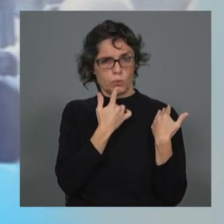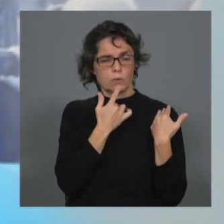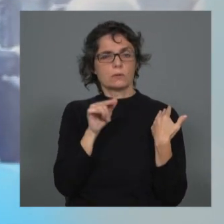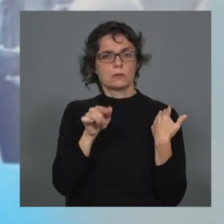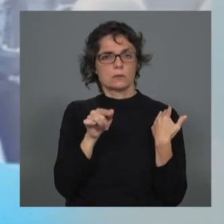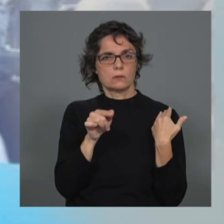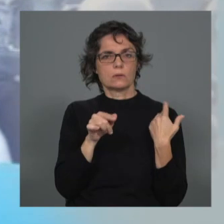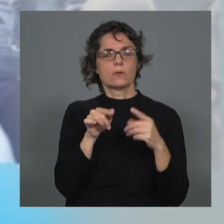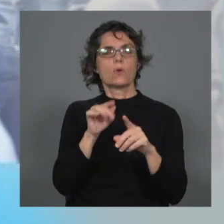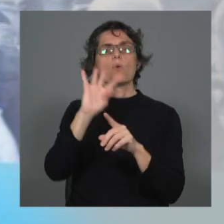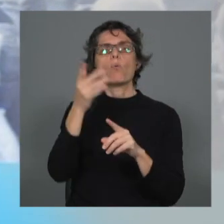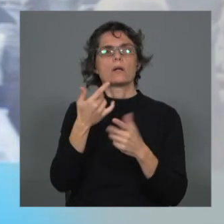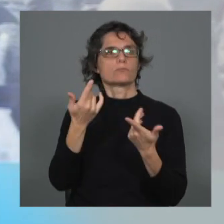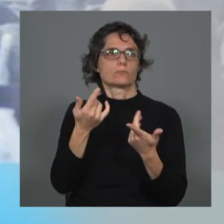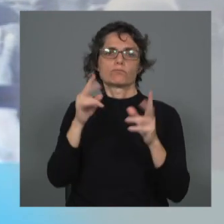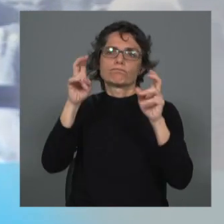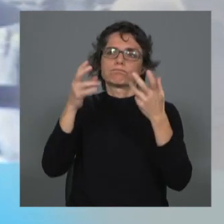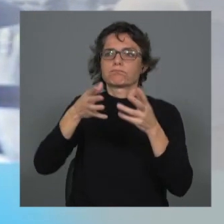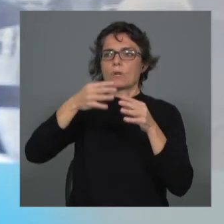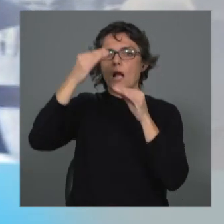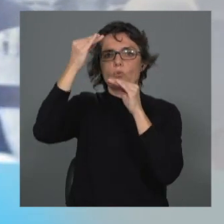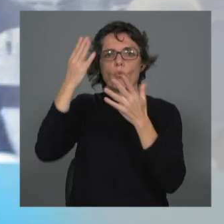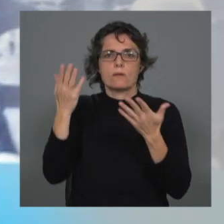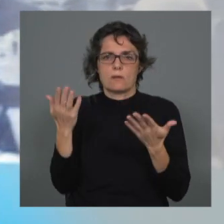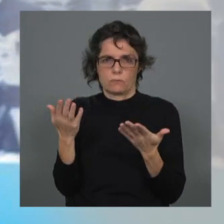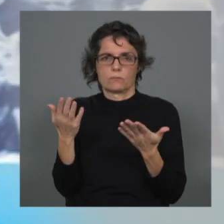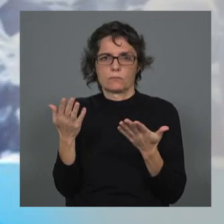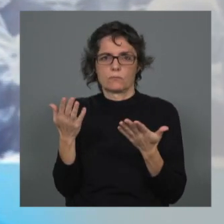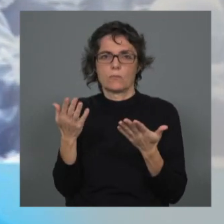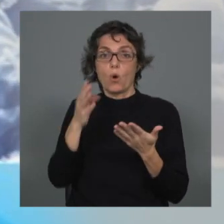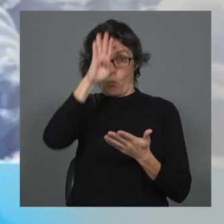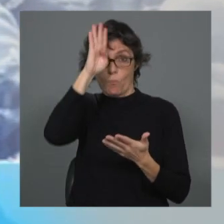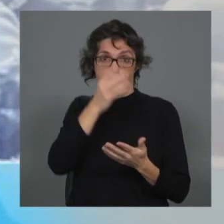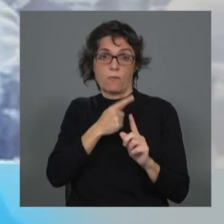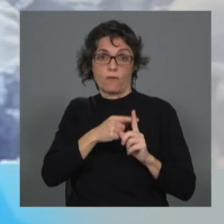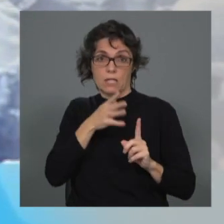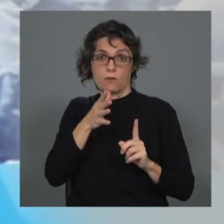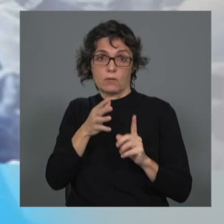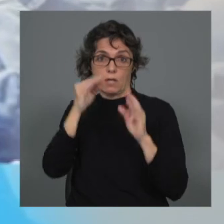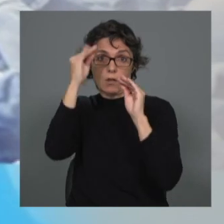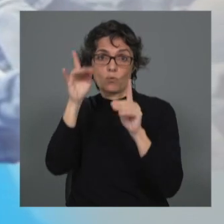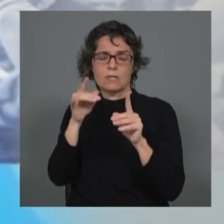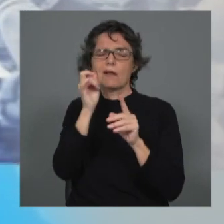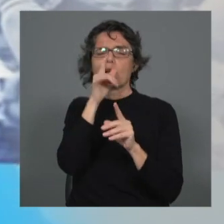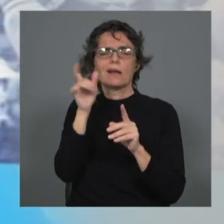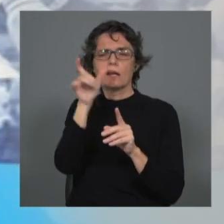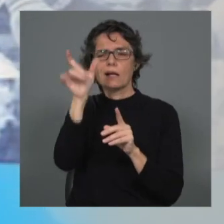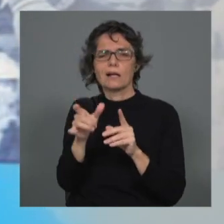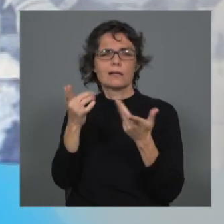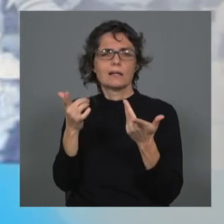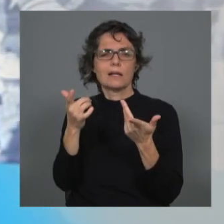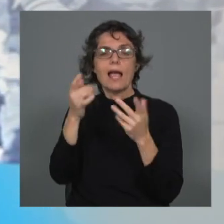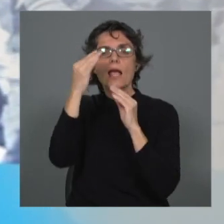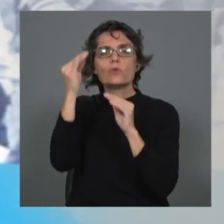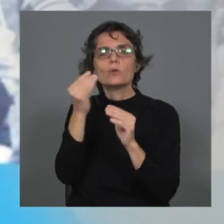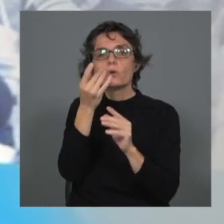percebermos, ao falarmos de educação, e quando o Papa Francisco fala de educação, está a falar dos educadores naturais, que são